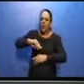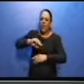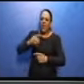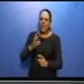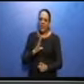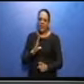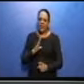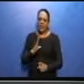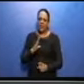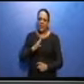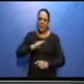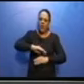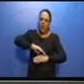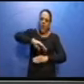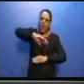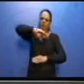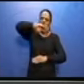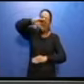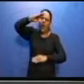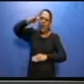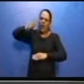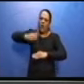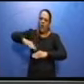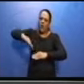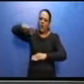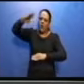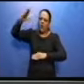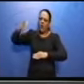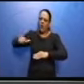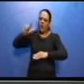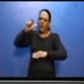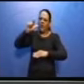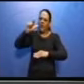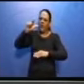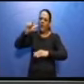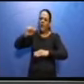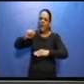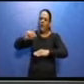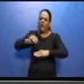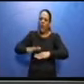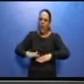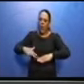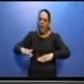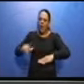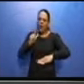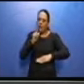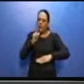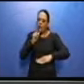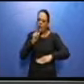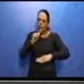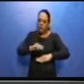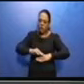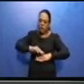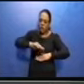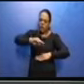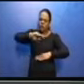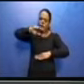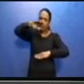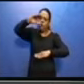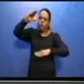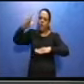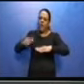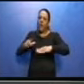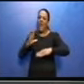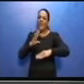aí num relevo de 3.490 metros acima do mar. E Hankou está em 23 metros acima